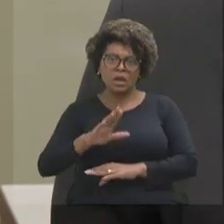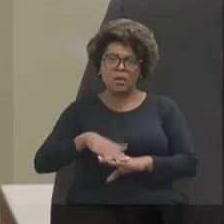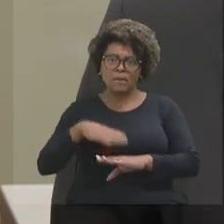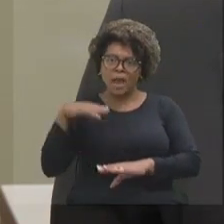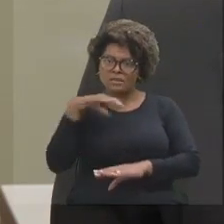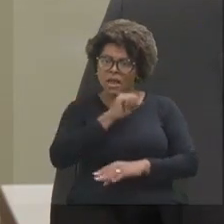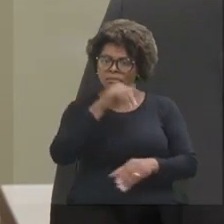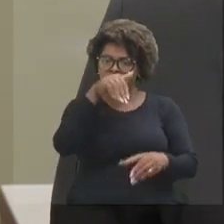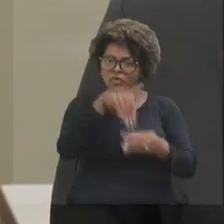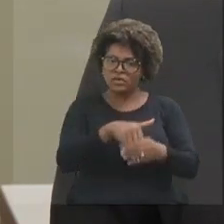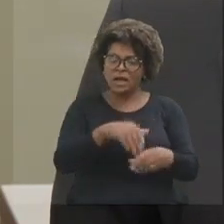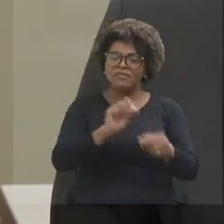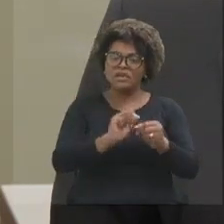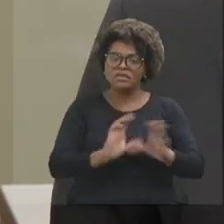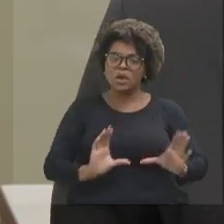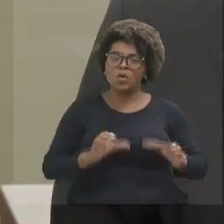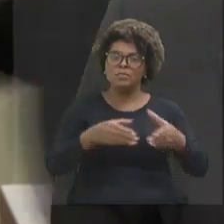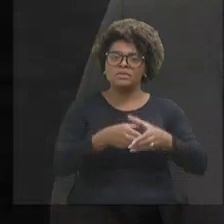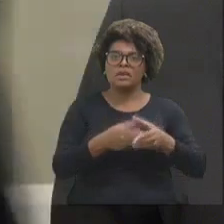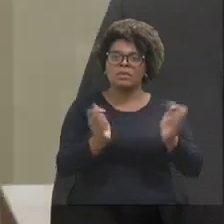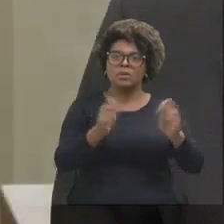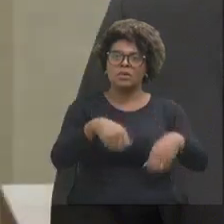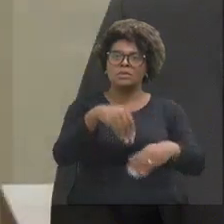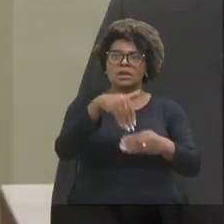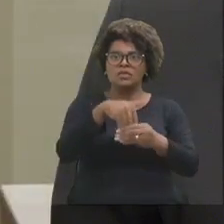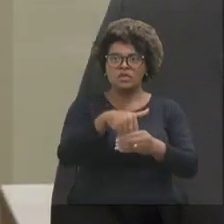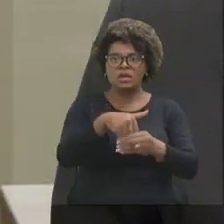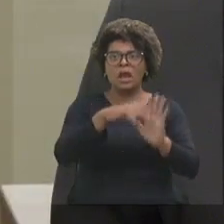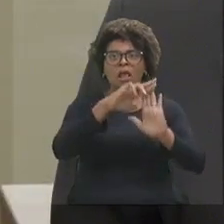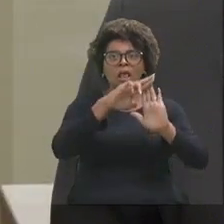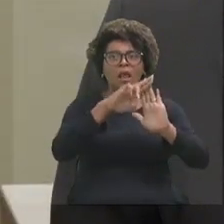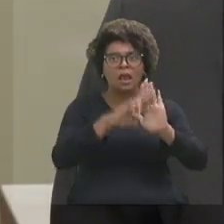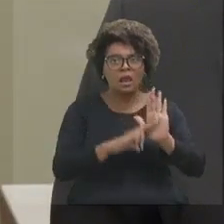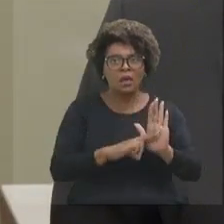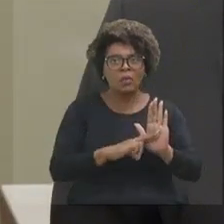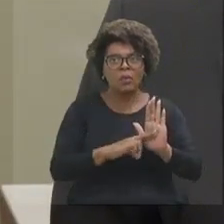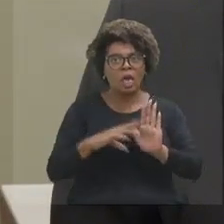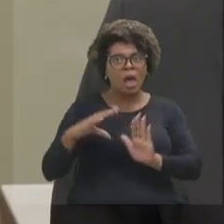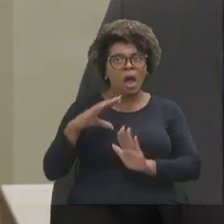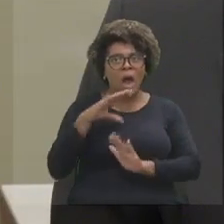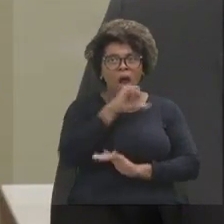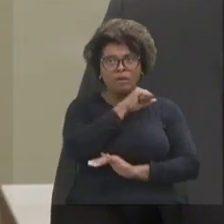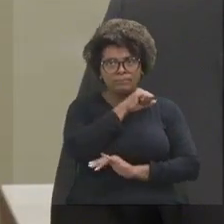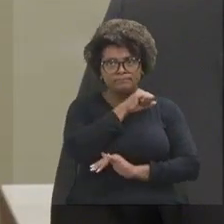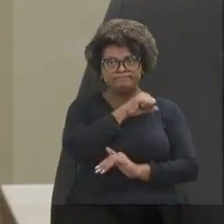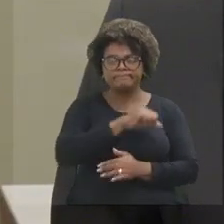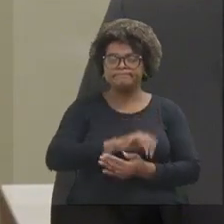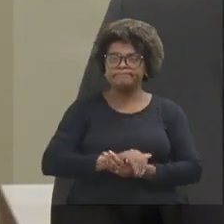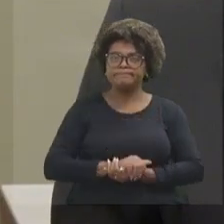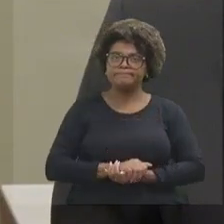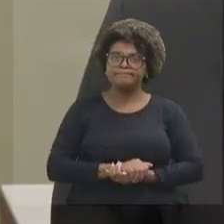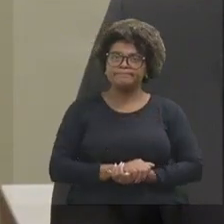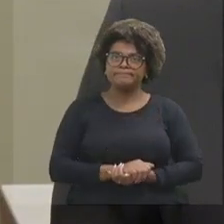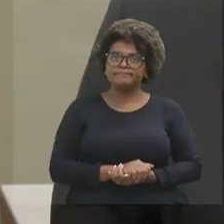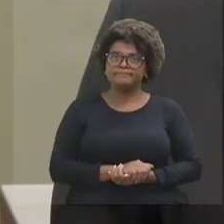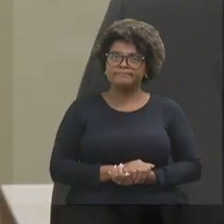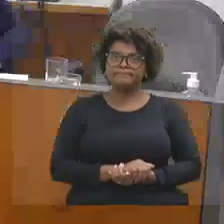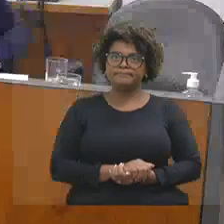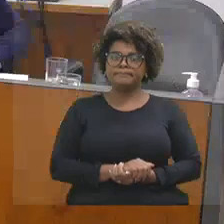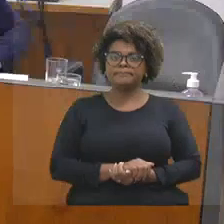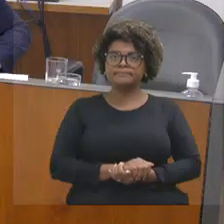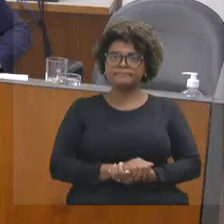fazer a comissão para que a gente volte mas precisa dessa regulamentação o mais rápido possível aí é